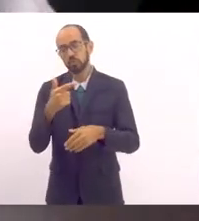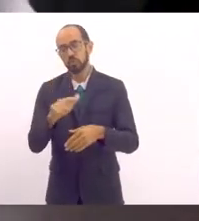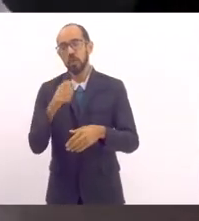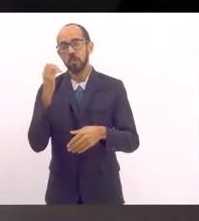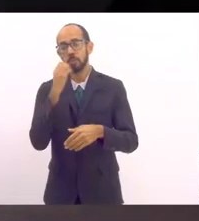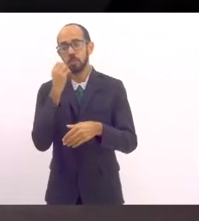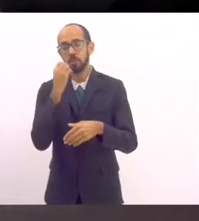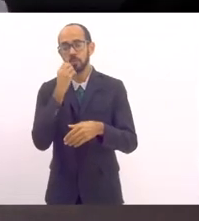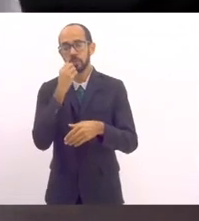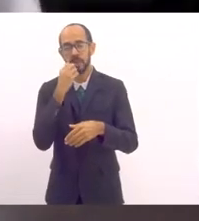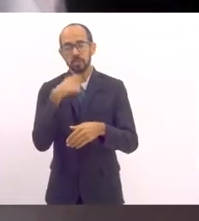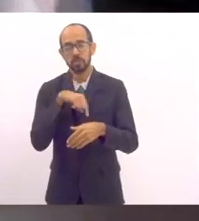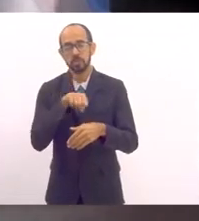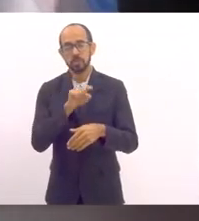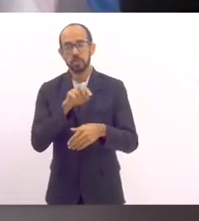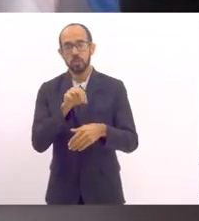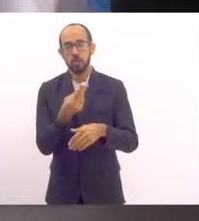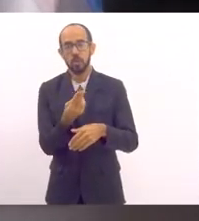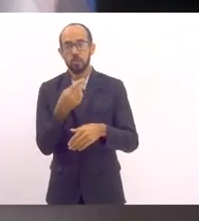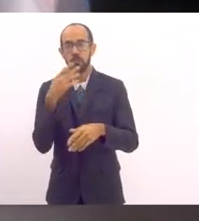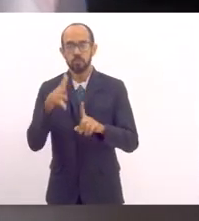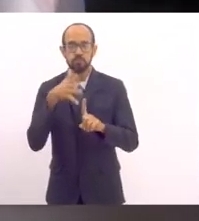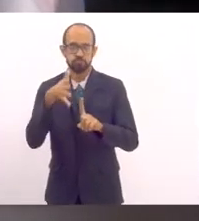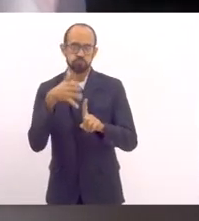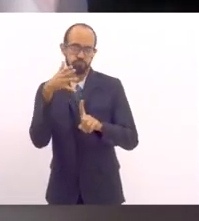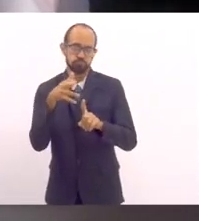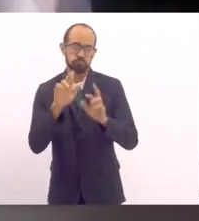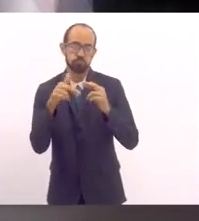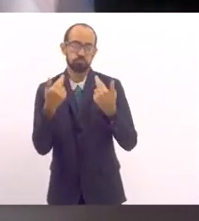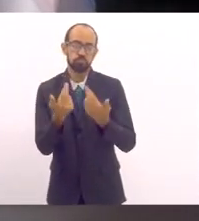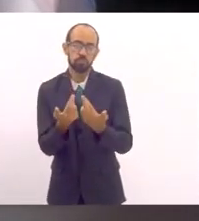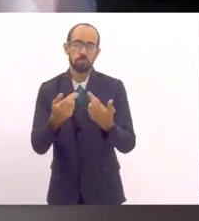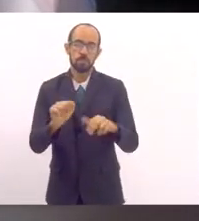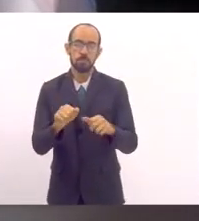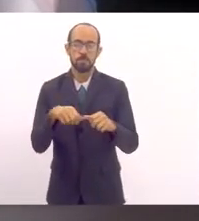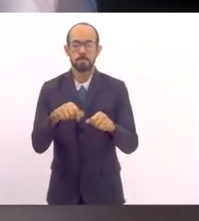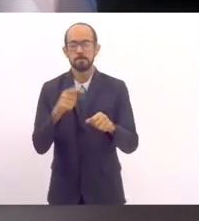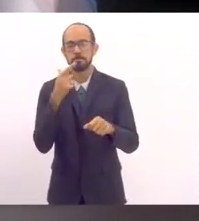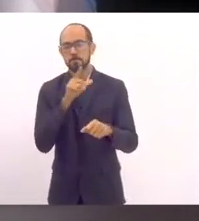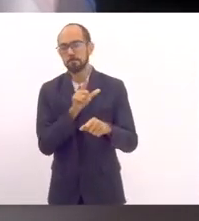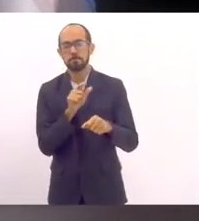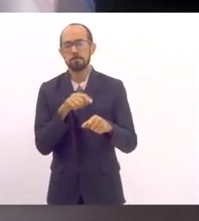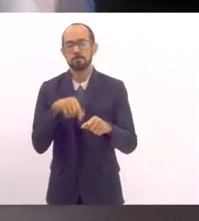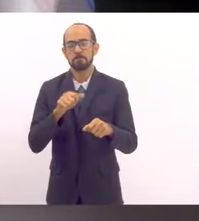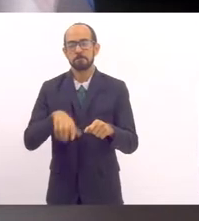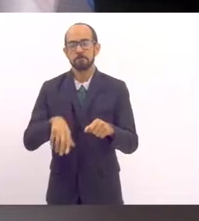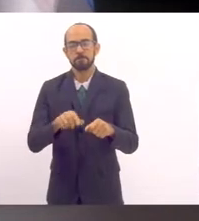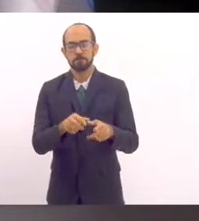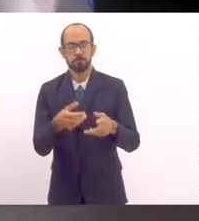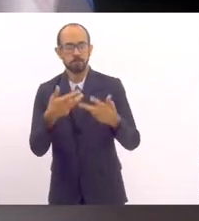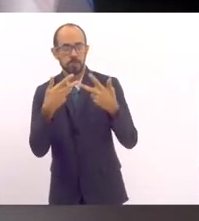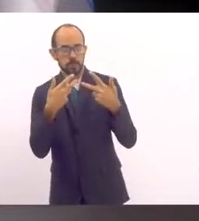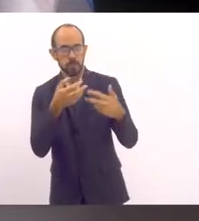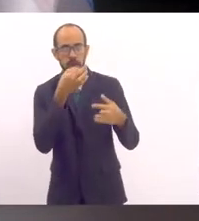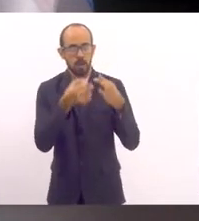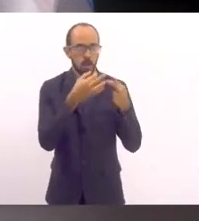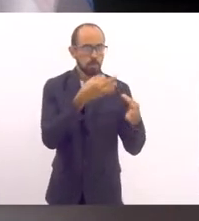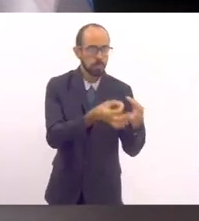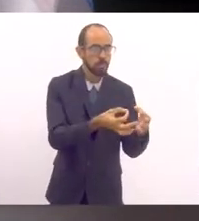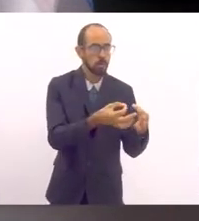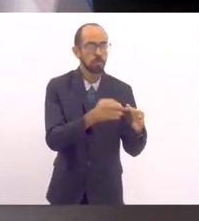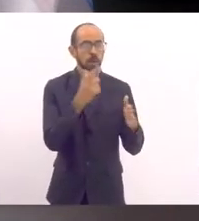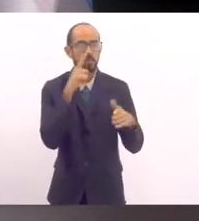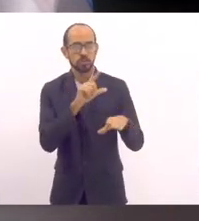ir ou estar representando naquela reunião, poderem serem ouvidos e contribuírem com o aperfeiçoamento